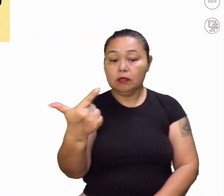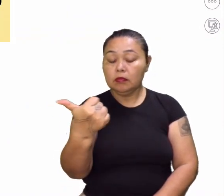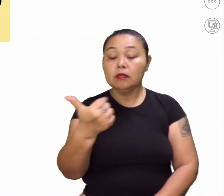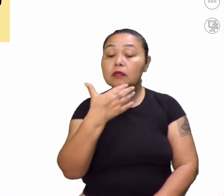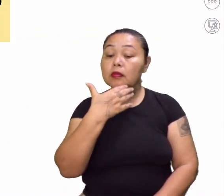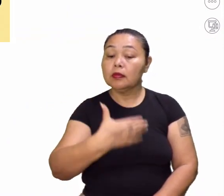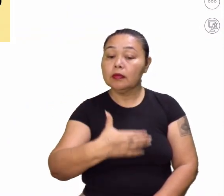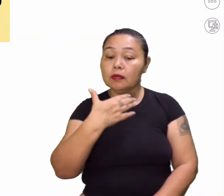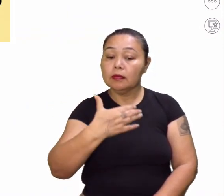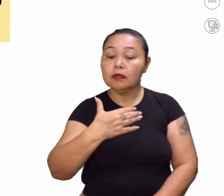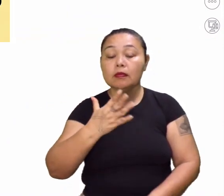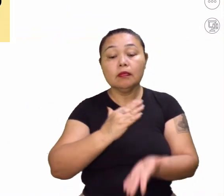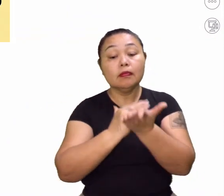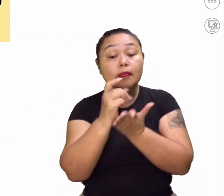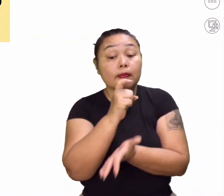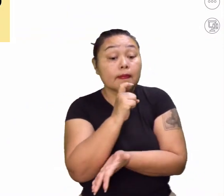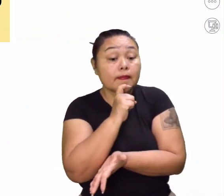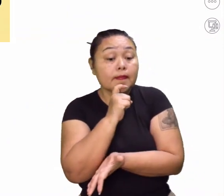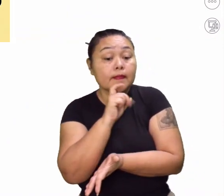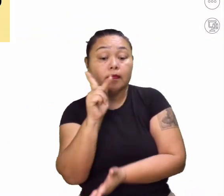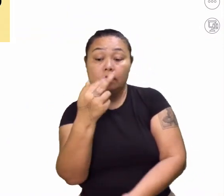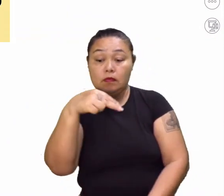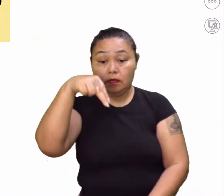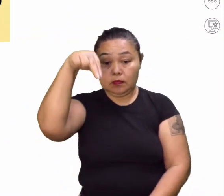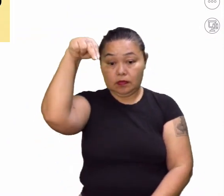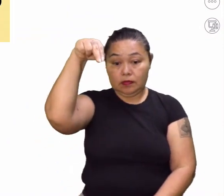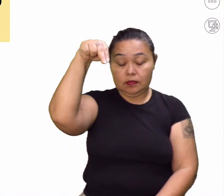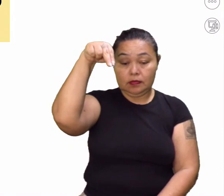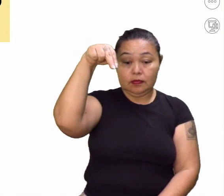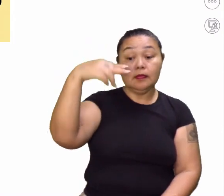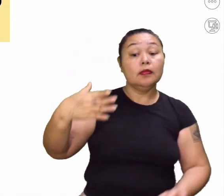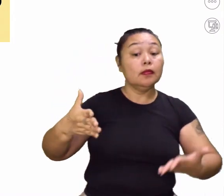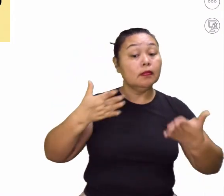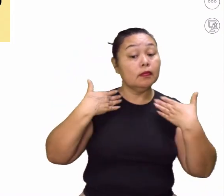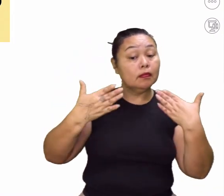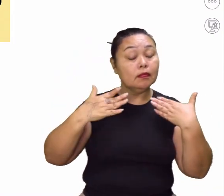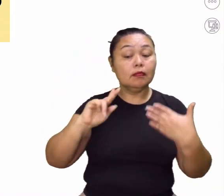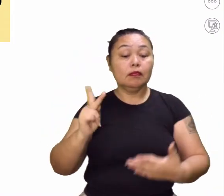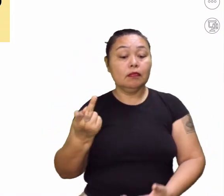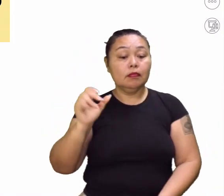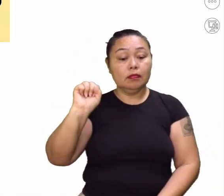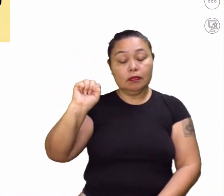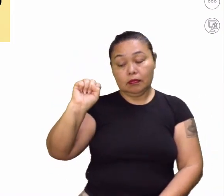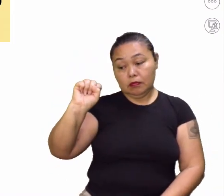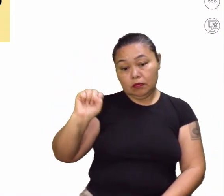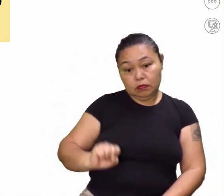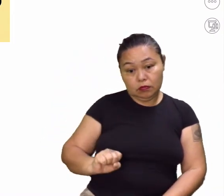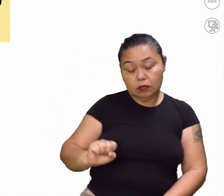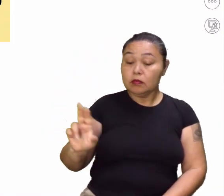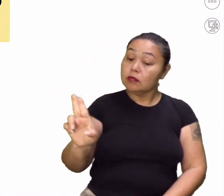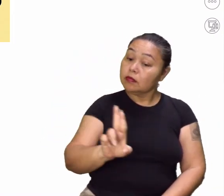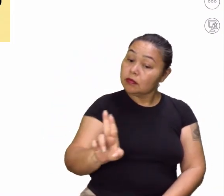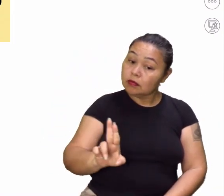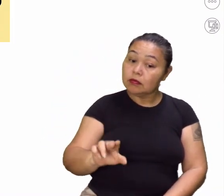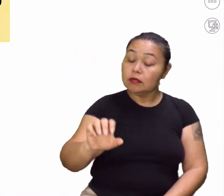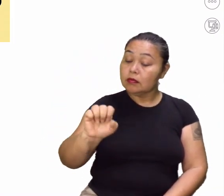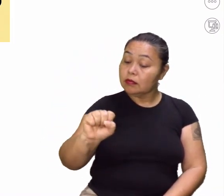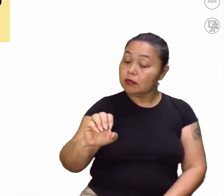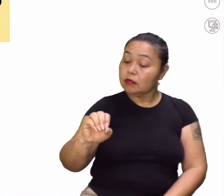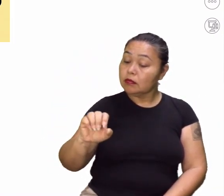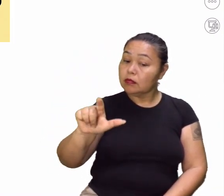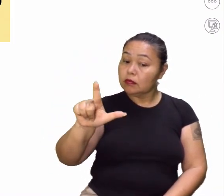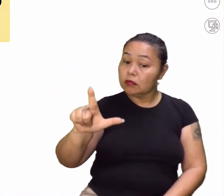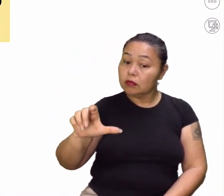ou 22 de dezembro, início do inverno no hemisfério norte e do verão no hemisfério sul. São